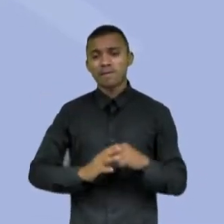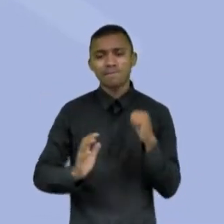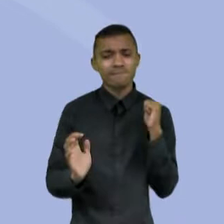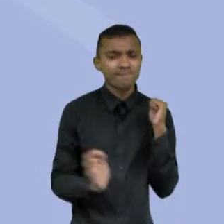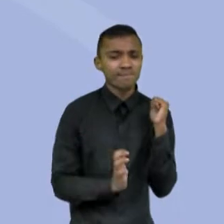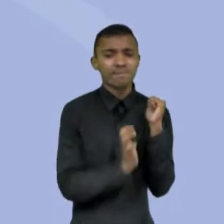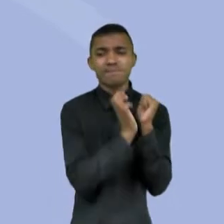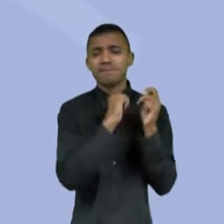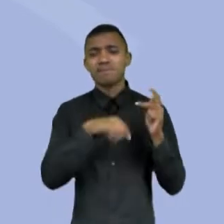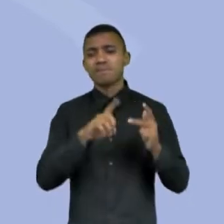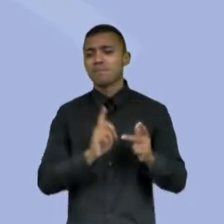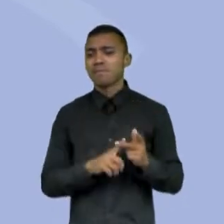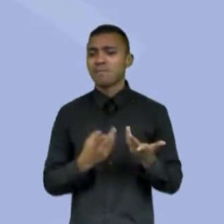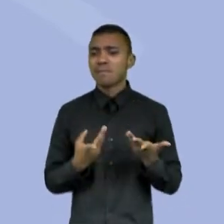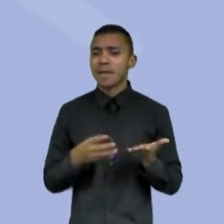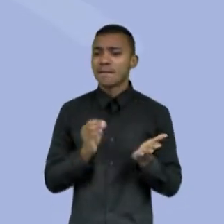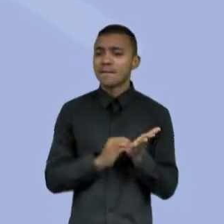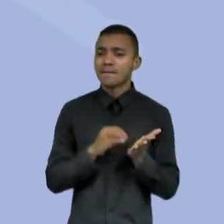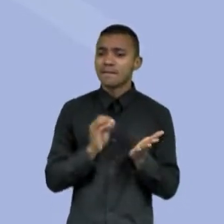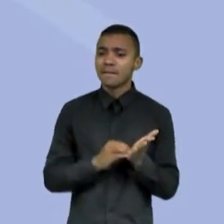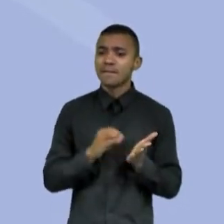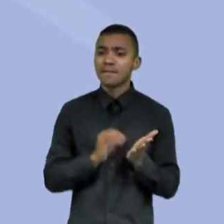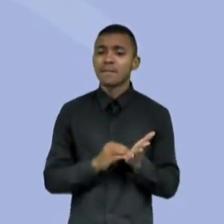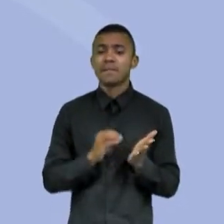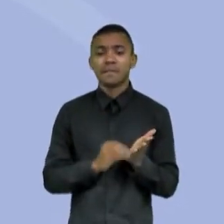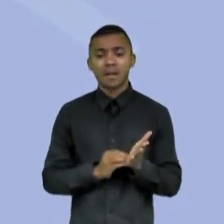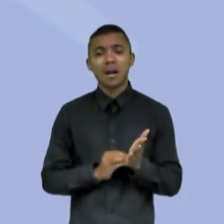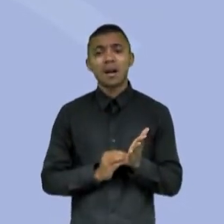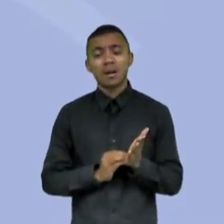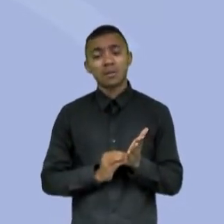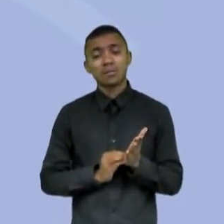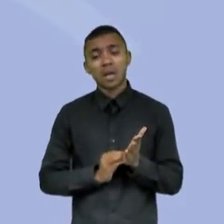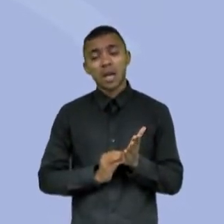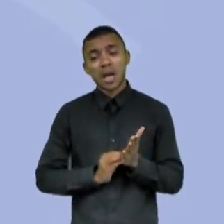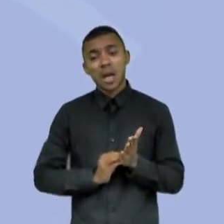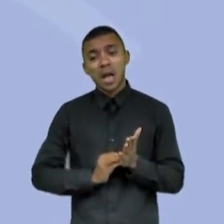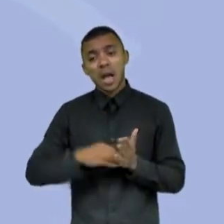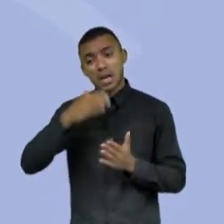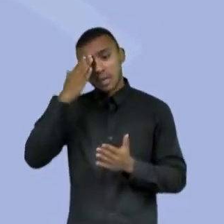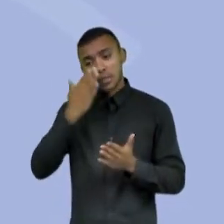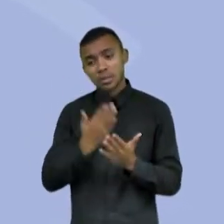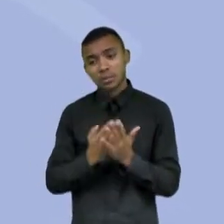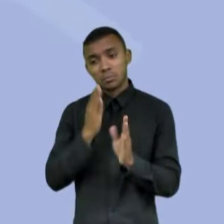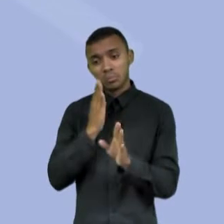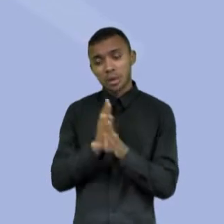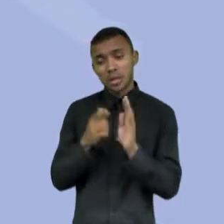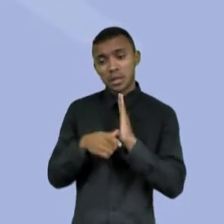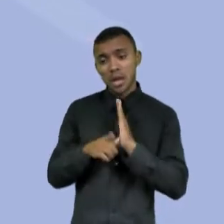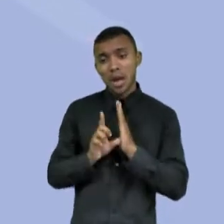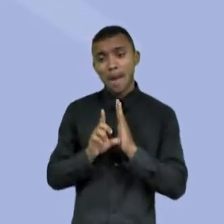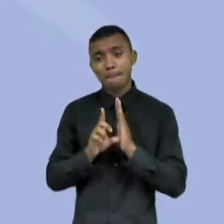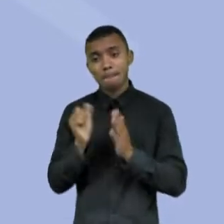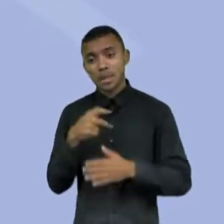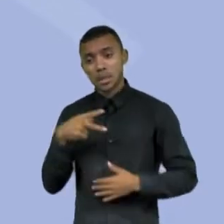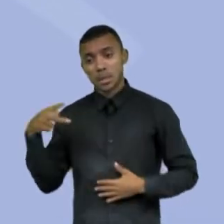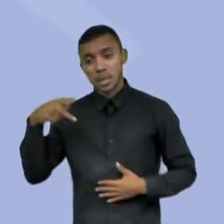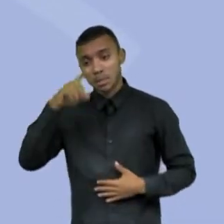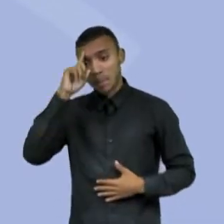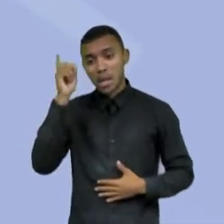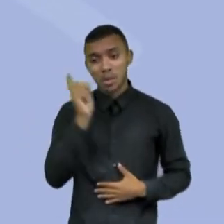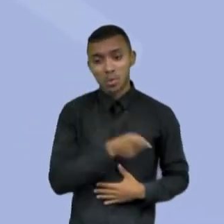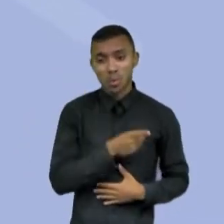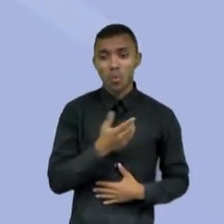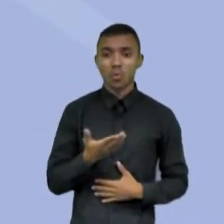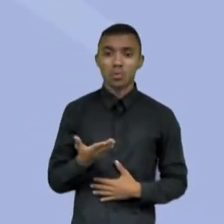e, muito provavelmente, obedecendo ordens presidenciais para, mais uma vez, fazer disso